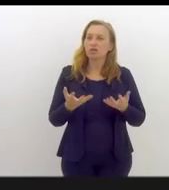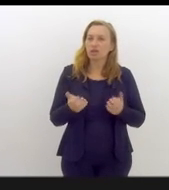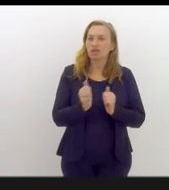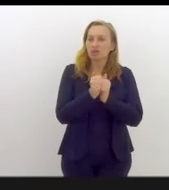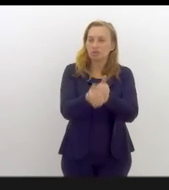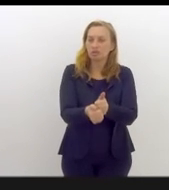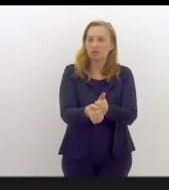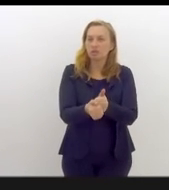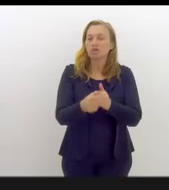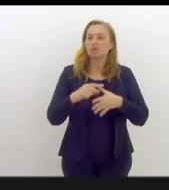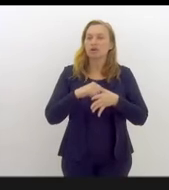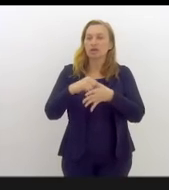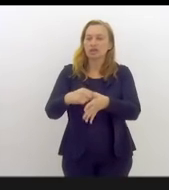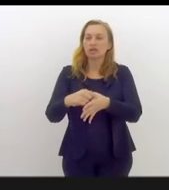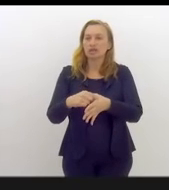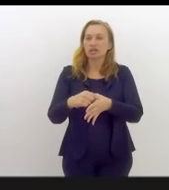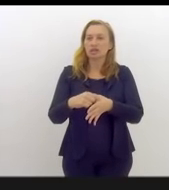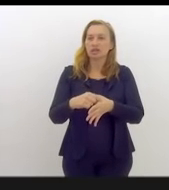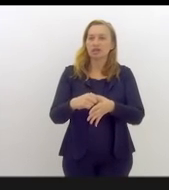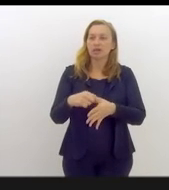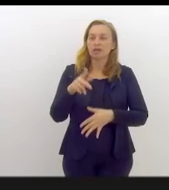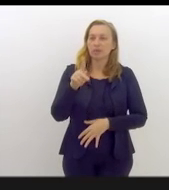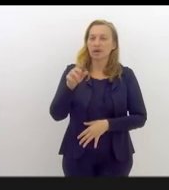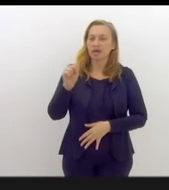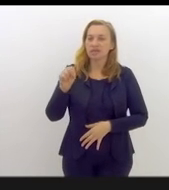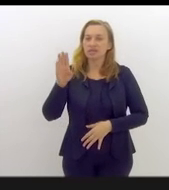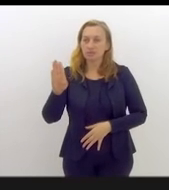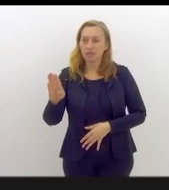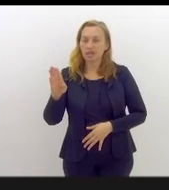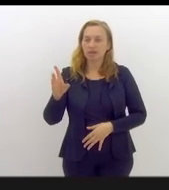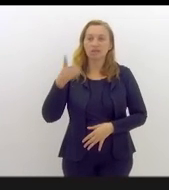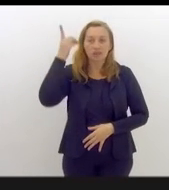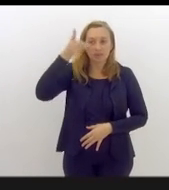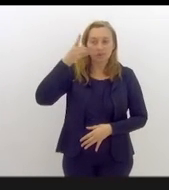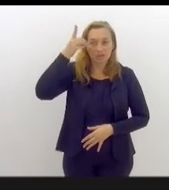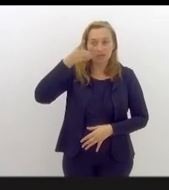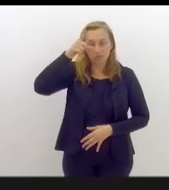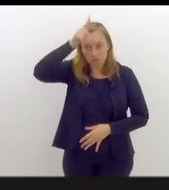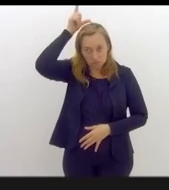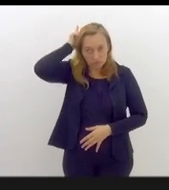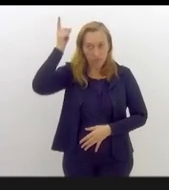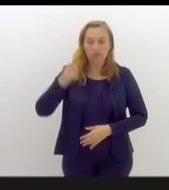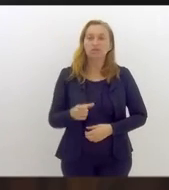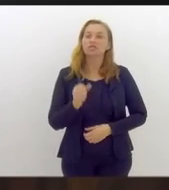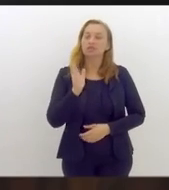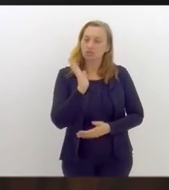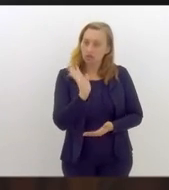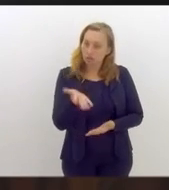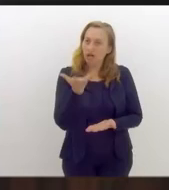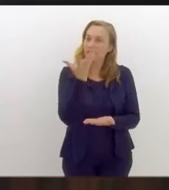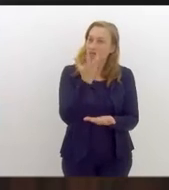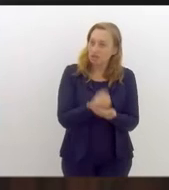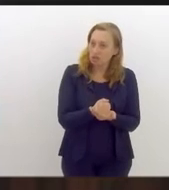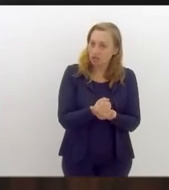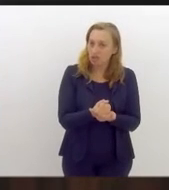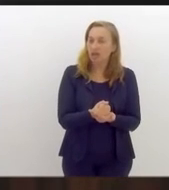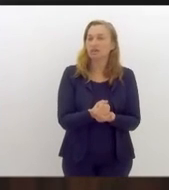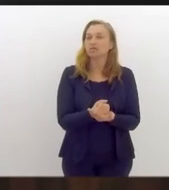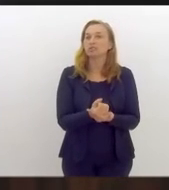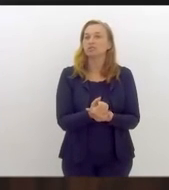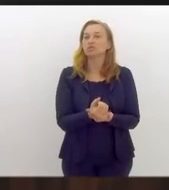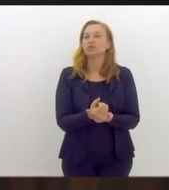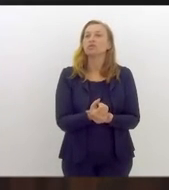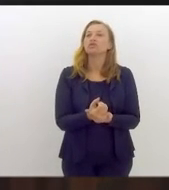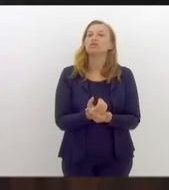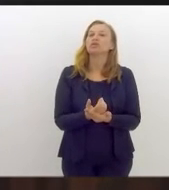do PSD, o deputado Luiz Paulo, na votação das resoluções, por gentileza. Já registrado